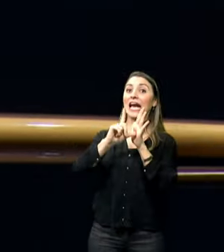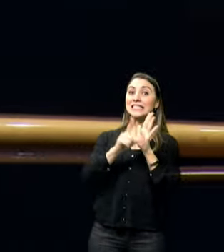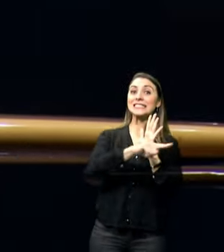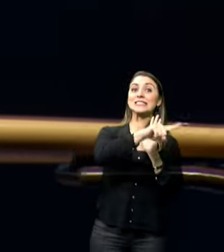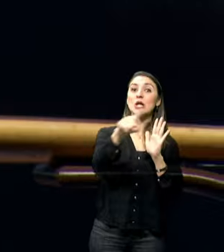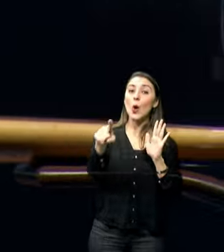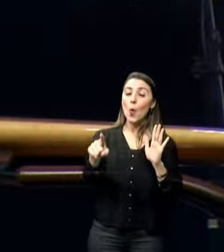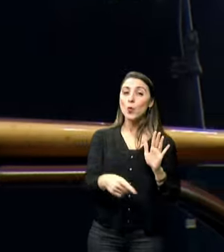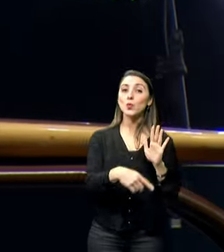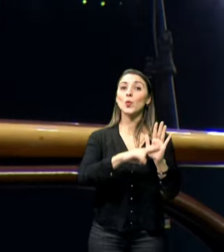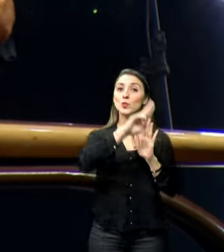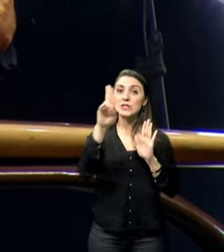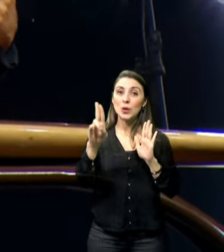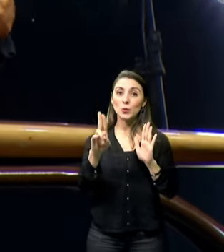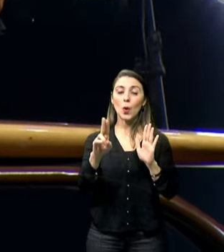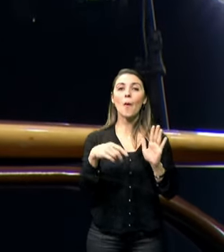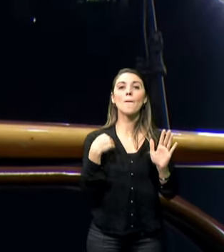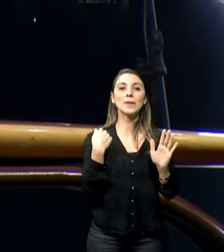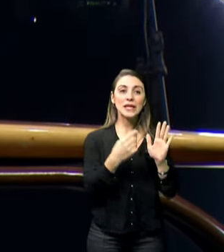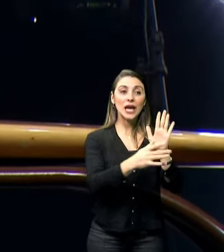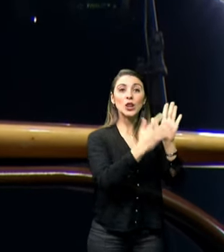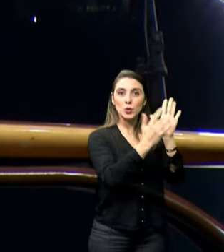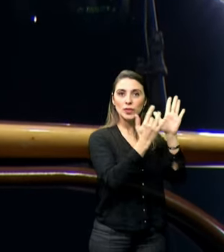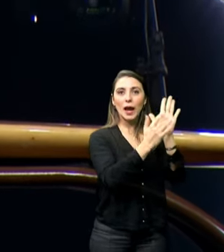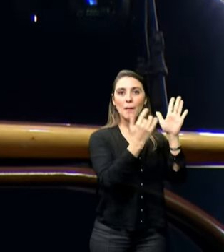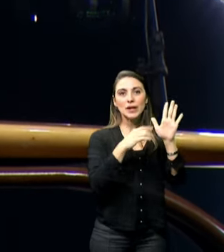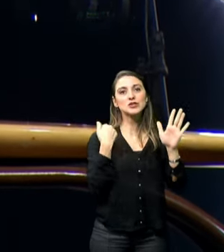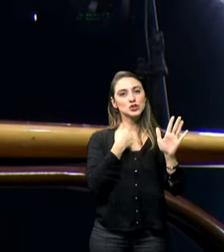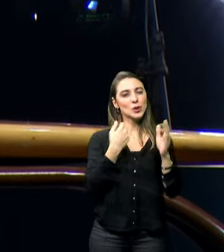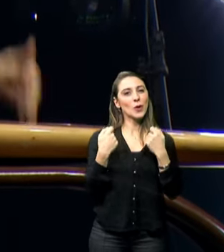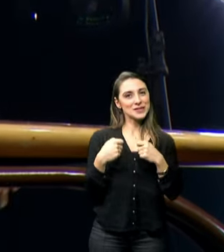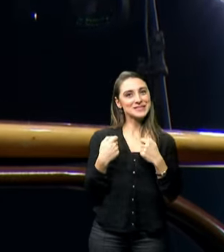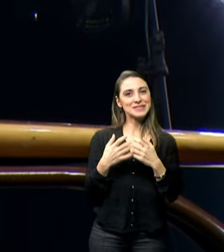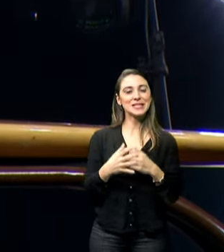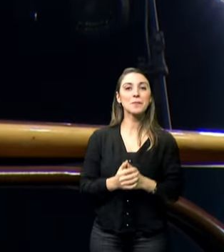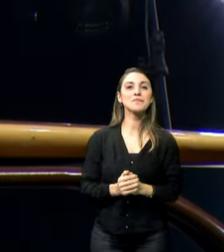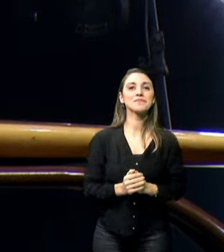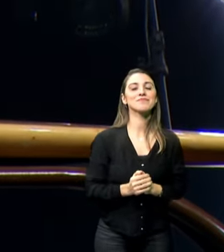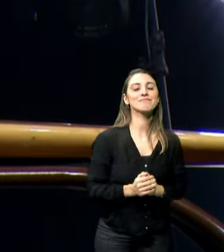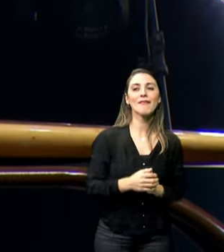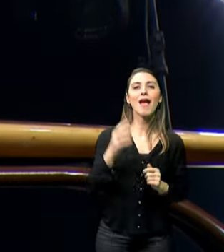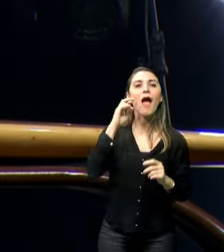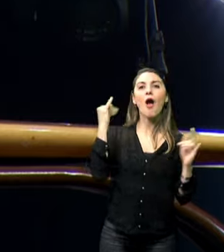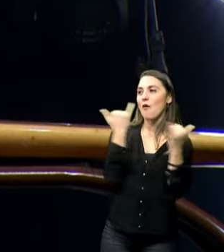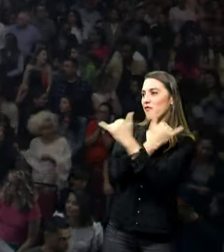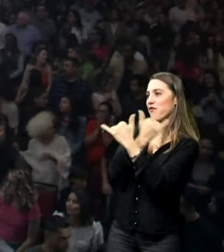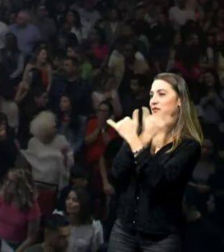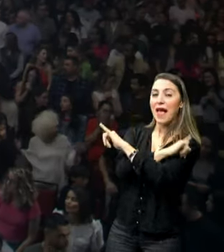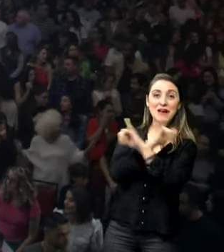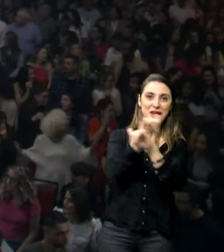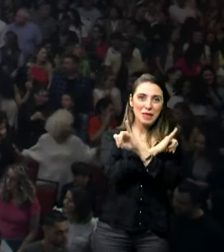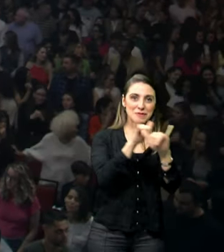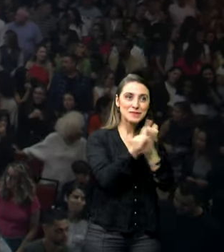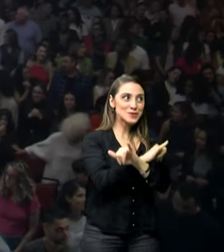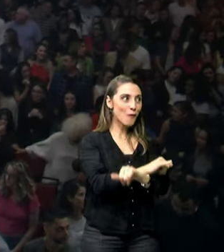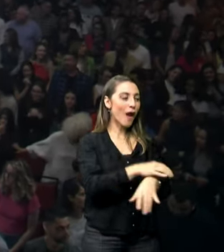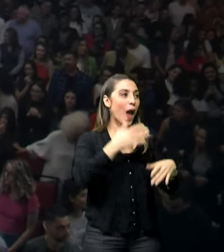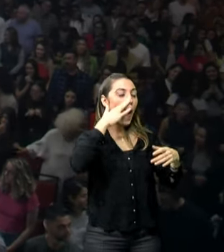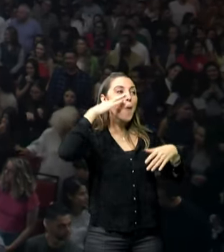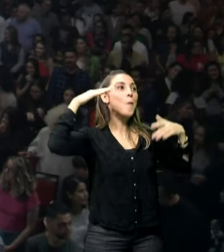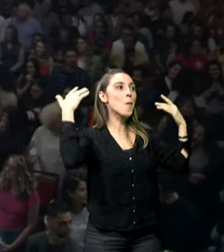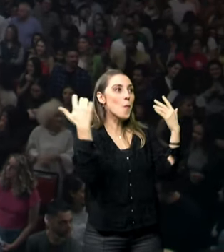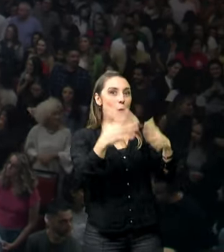tablet vem aqui para frente. Amém? Vira para quem está do seu lado e diz, que noite, meu irmão. Que